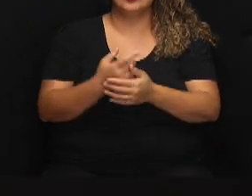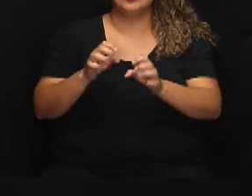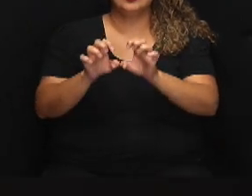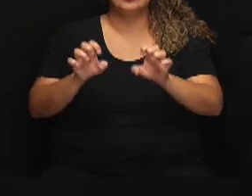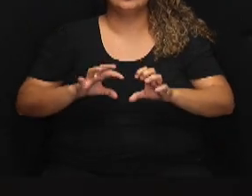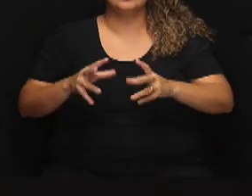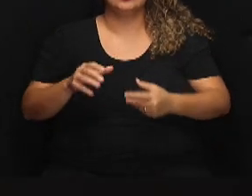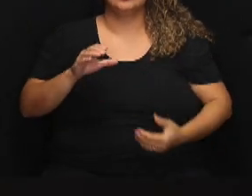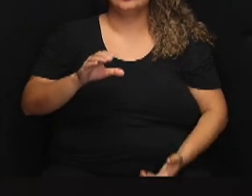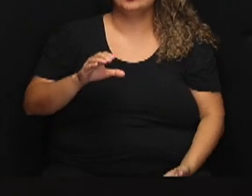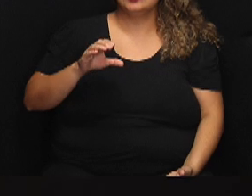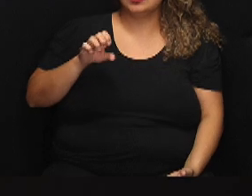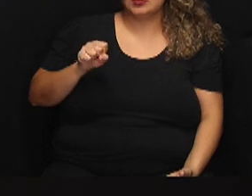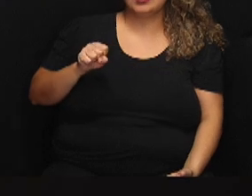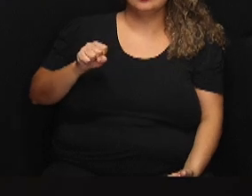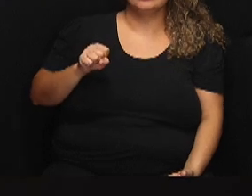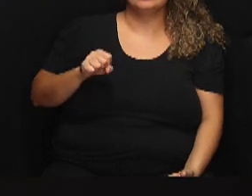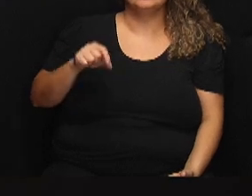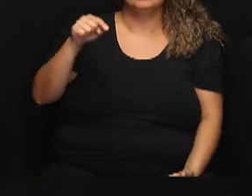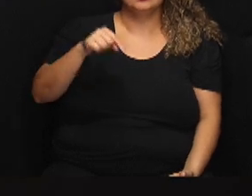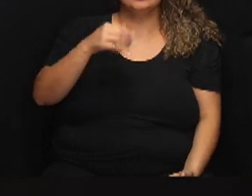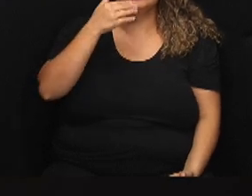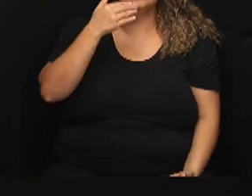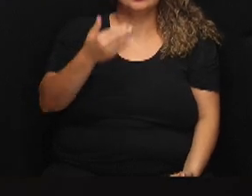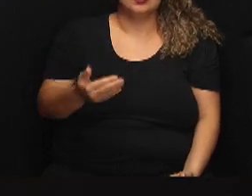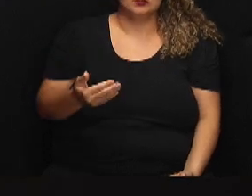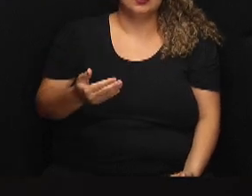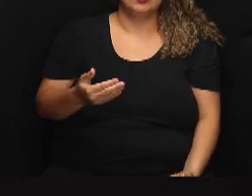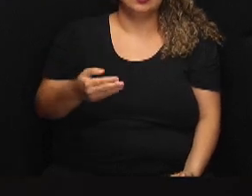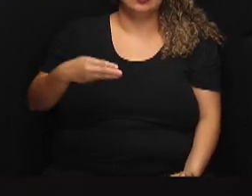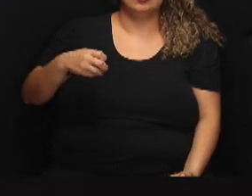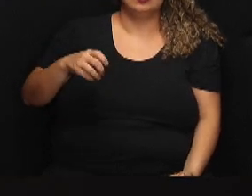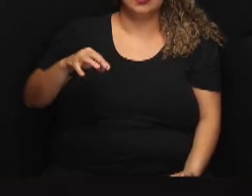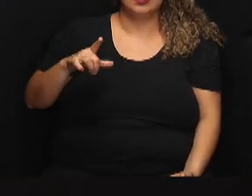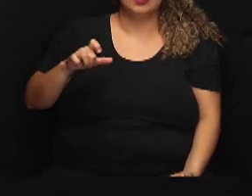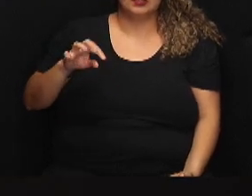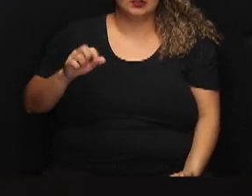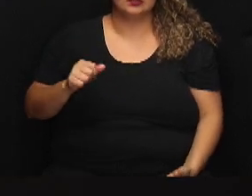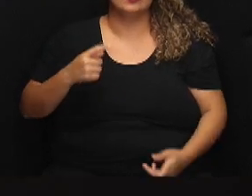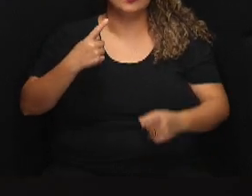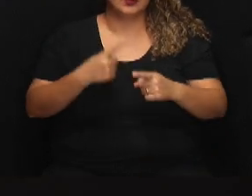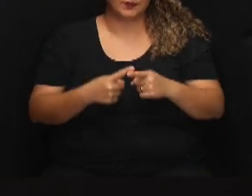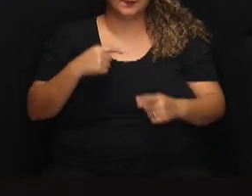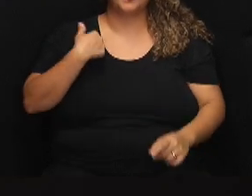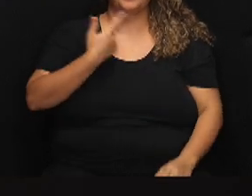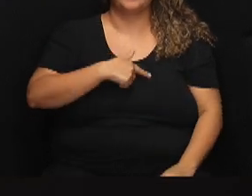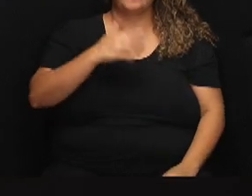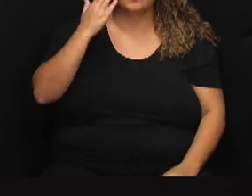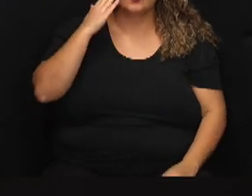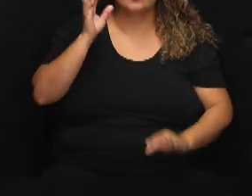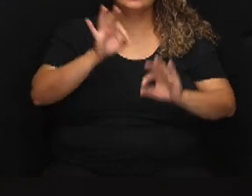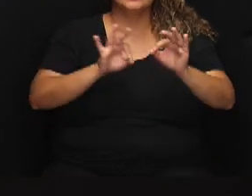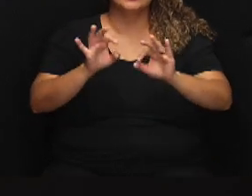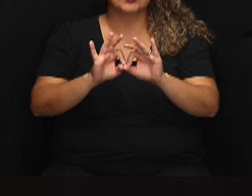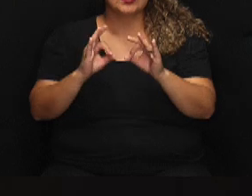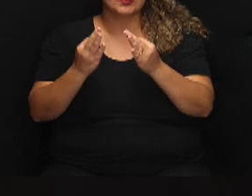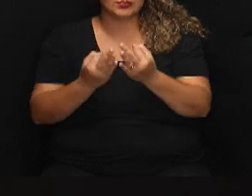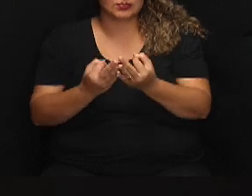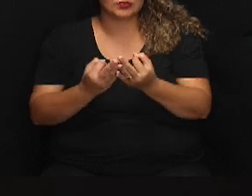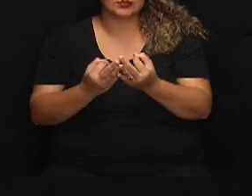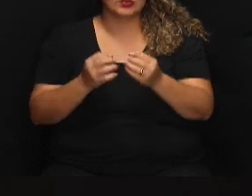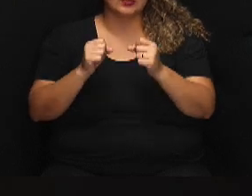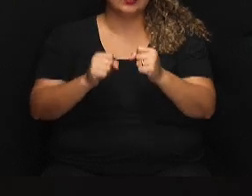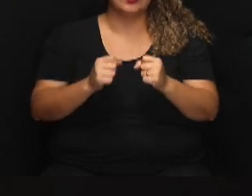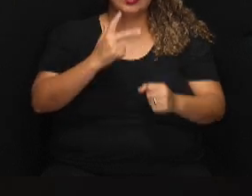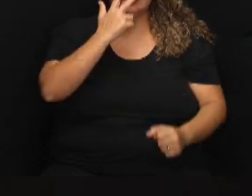os CS, né, que ali solicitaram essa maleta. Porque a gente sabe que o planejamento familiar, ele pode